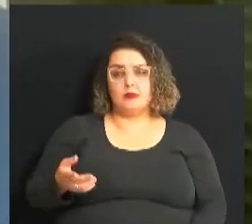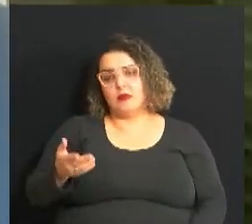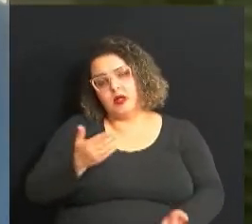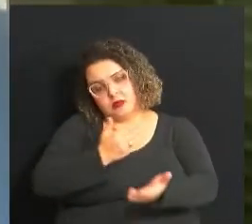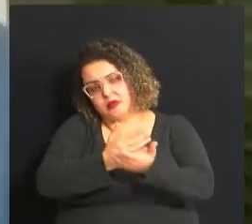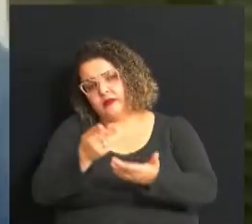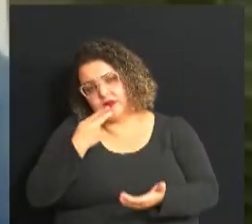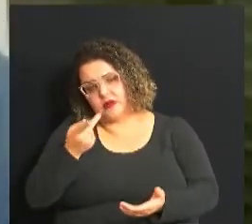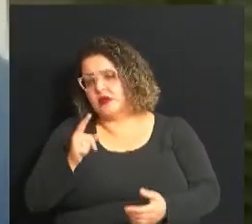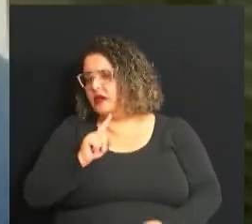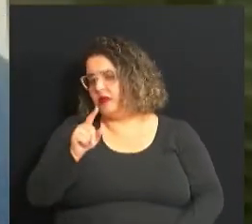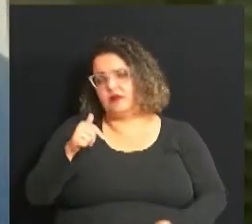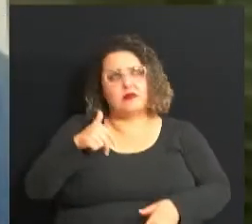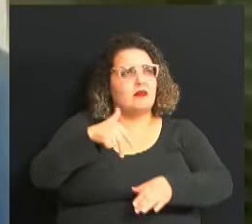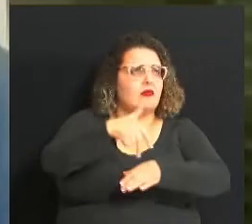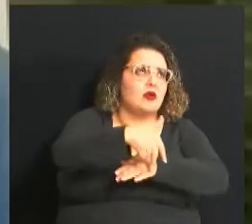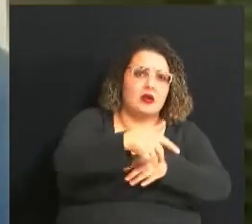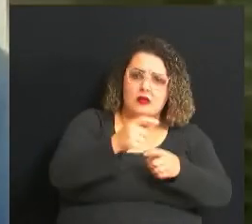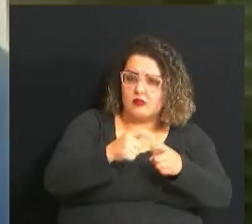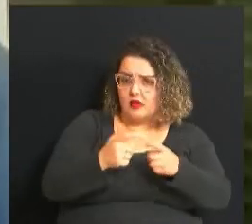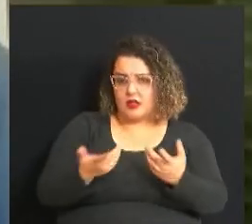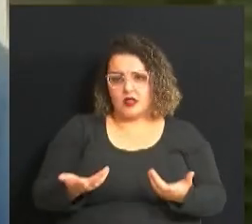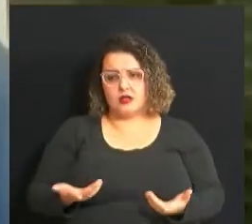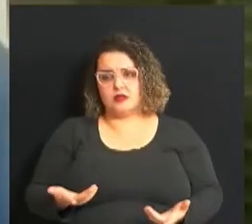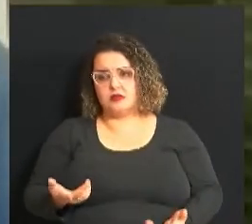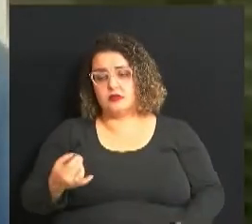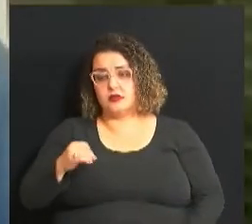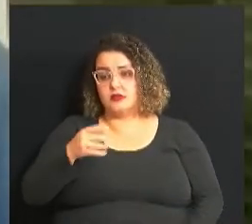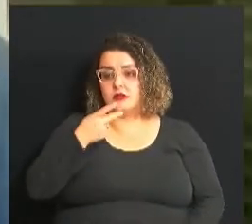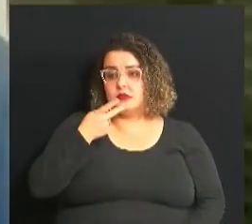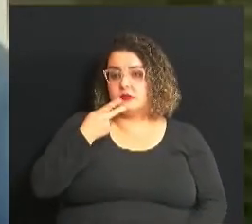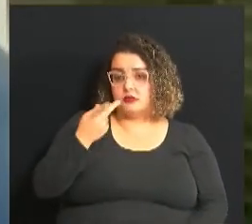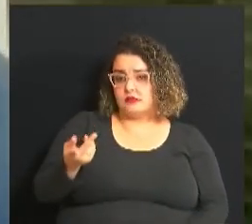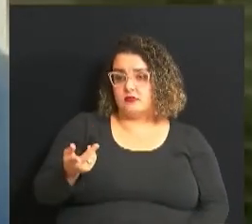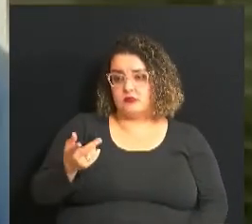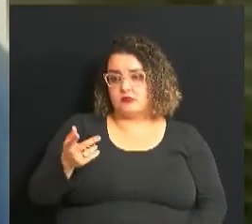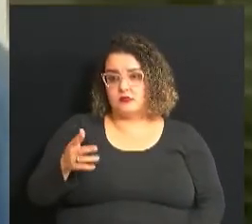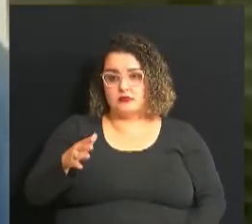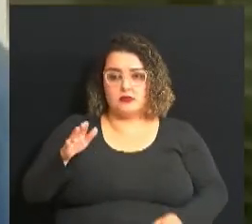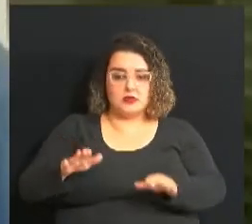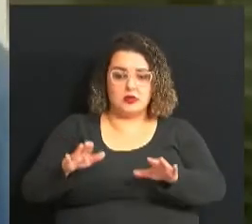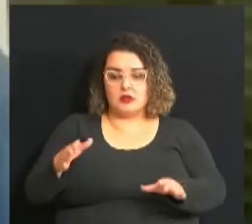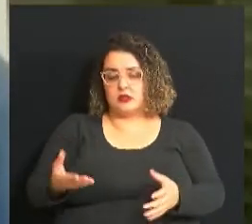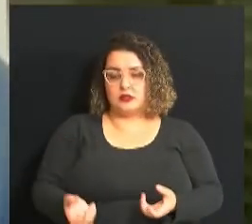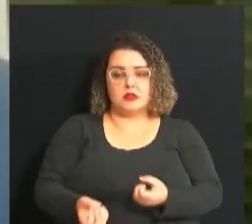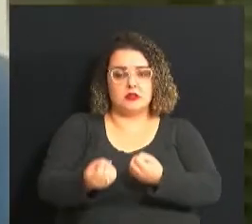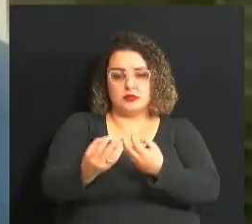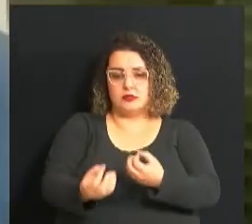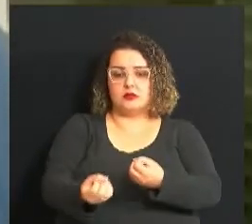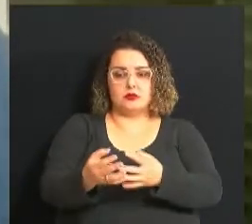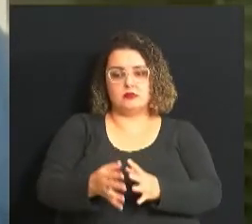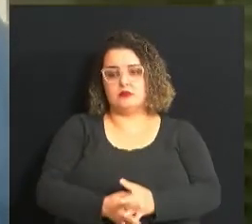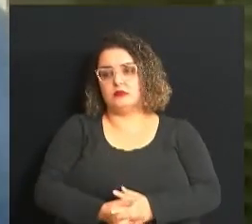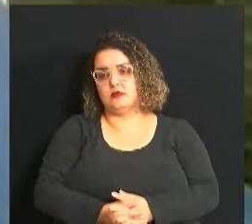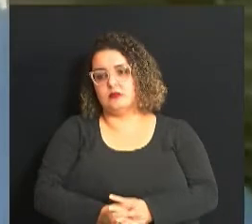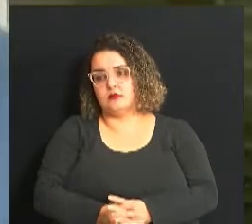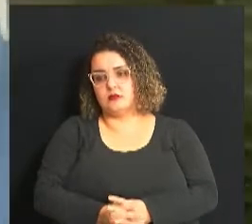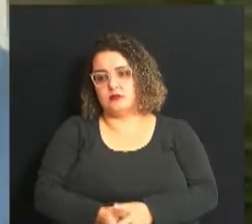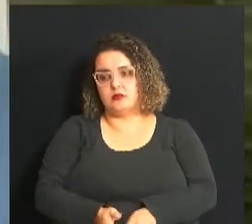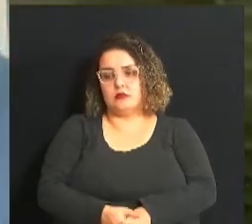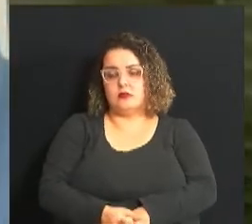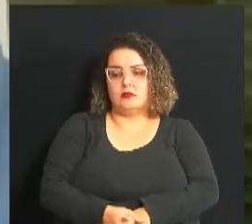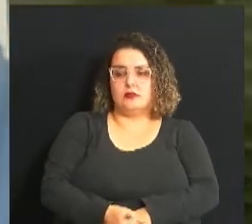toda. Então, se você falar, por exemplo, de repente apareceram dados, vamos fazer